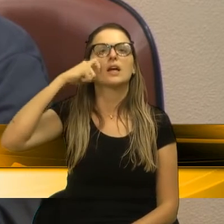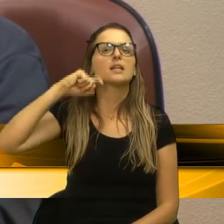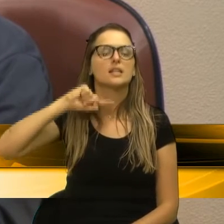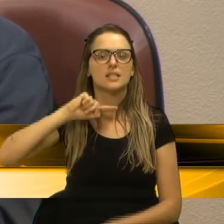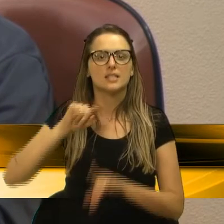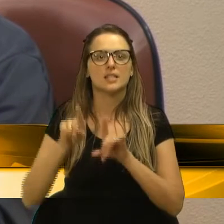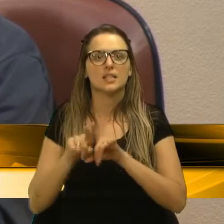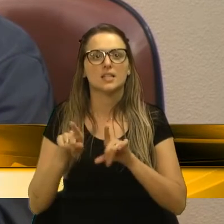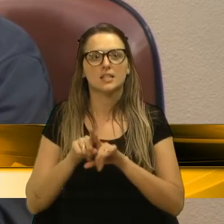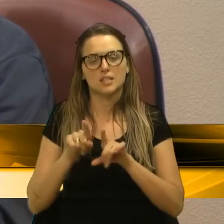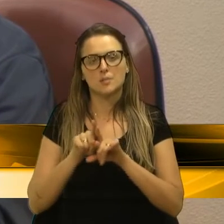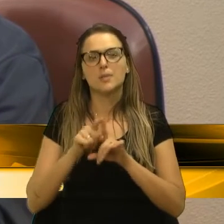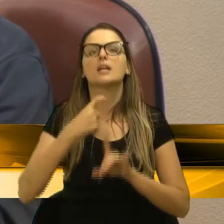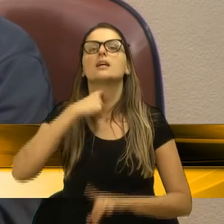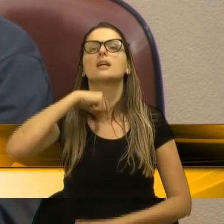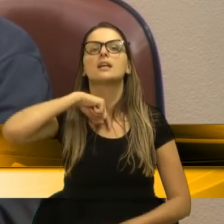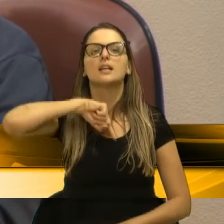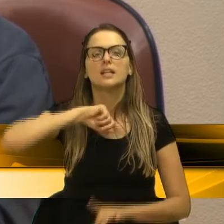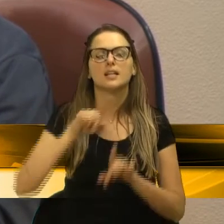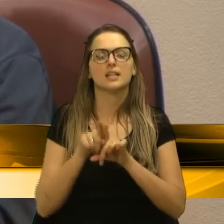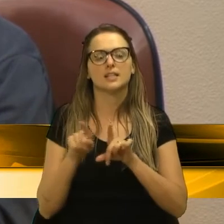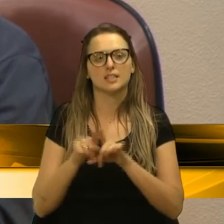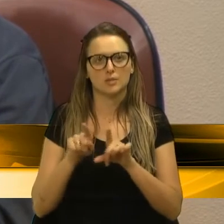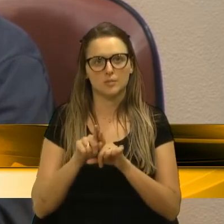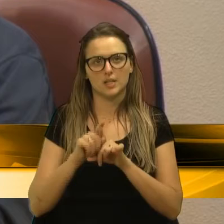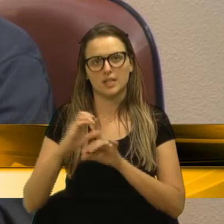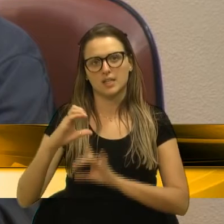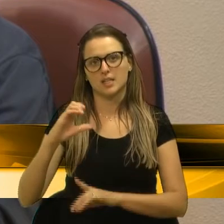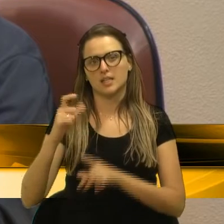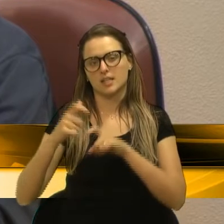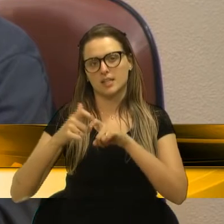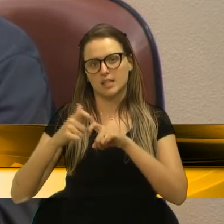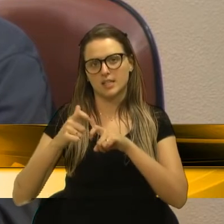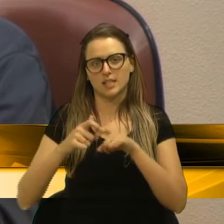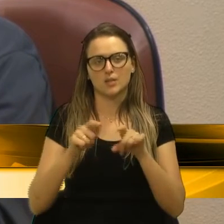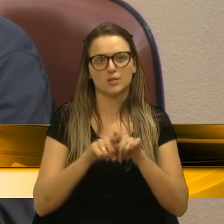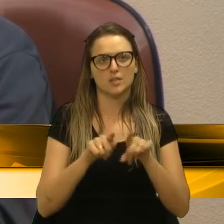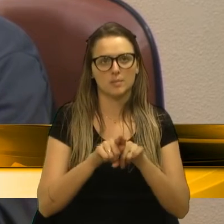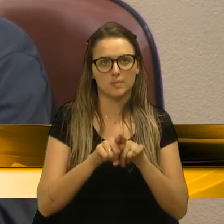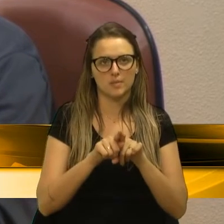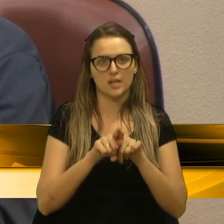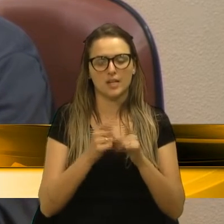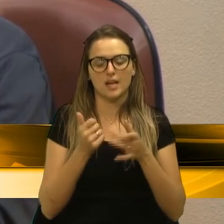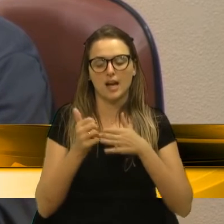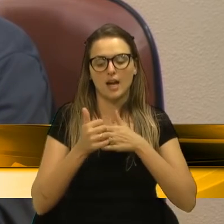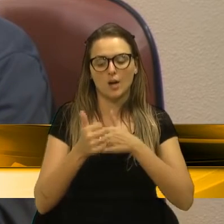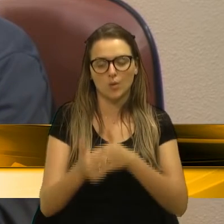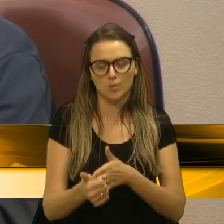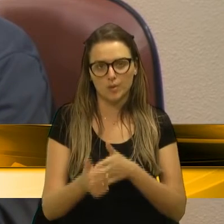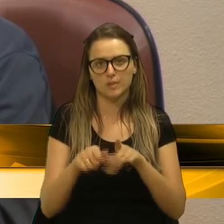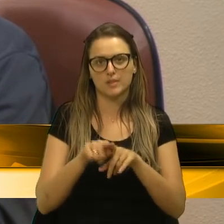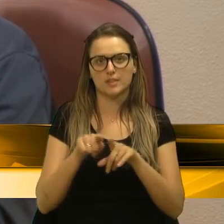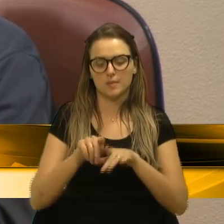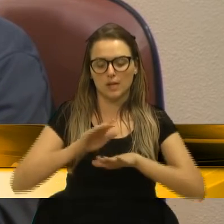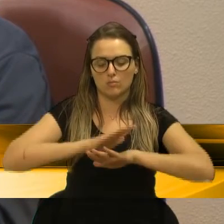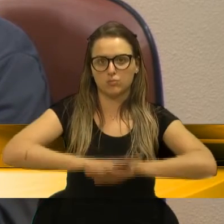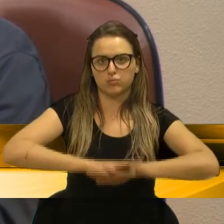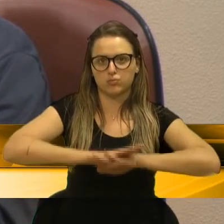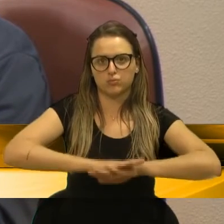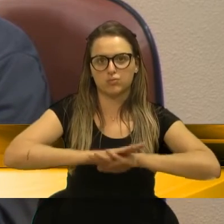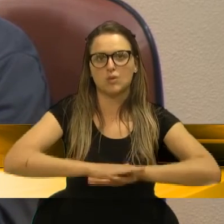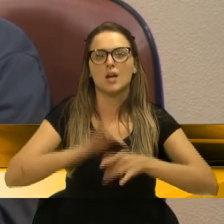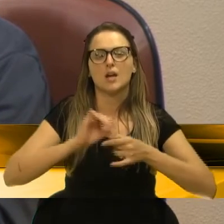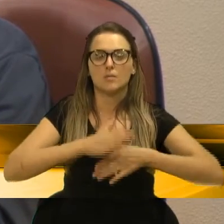e nasogástrica, exame clínico e segmento, tricotomia, imobilização, monitorização e ressuscitação cardiopulmonar,